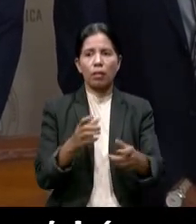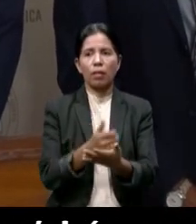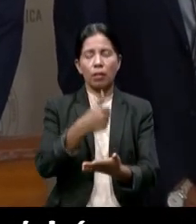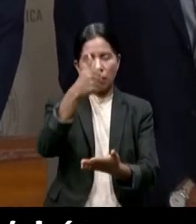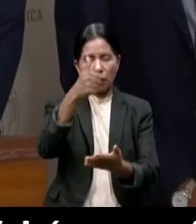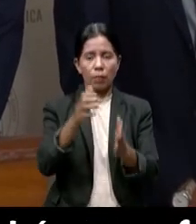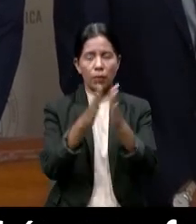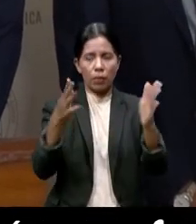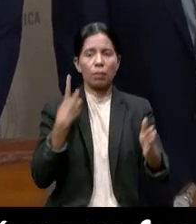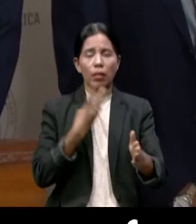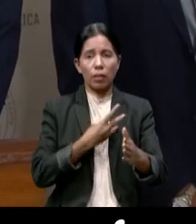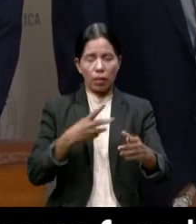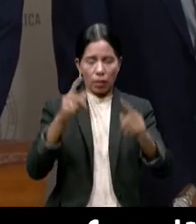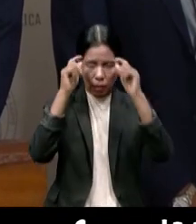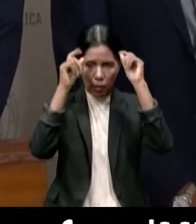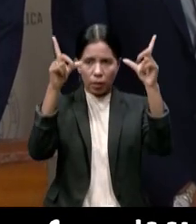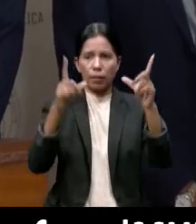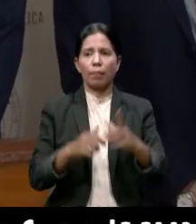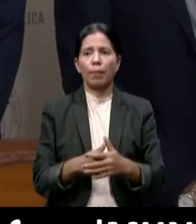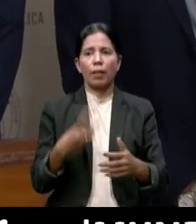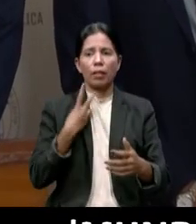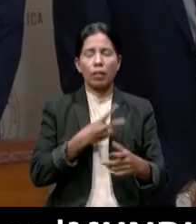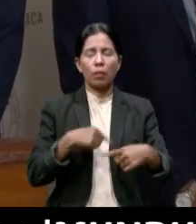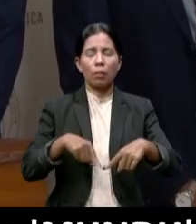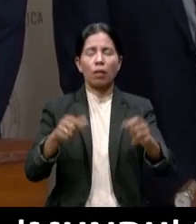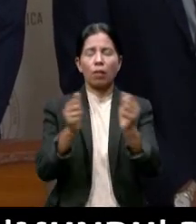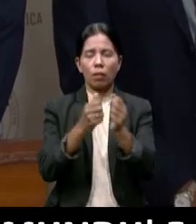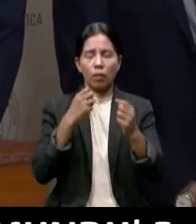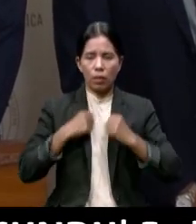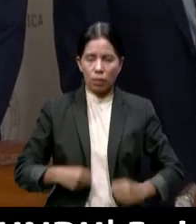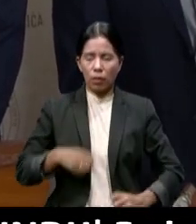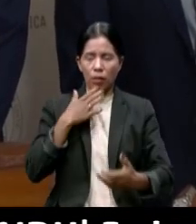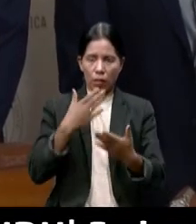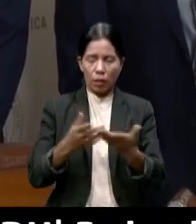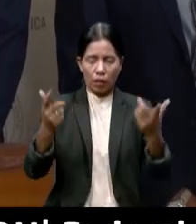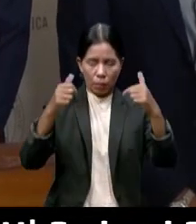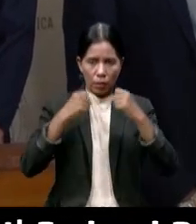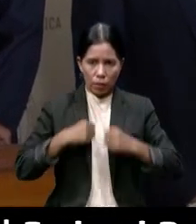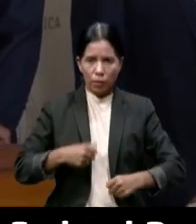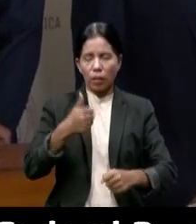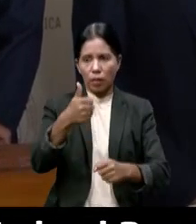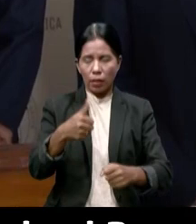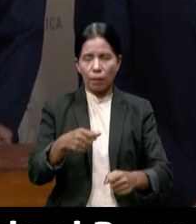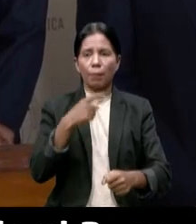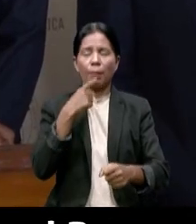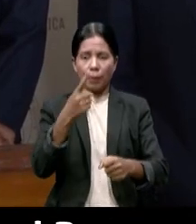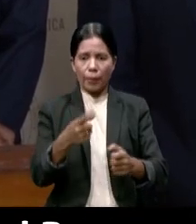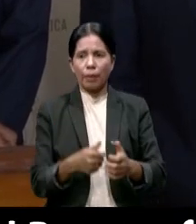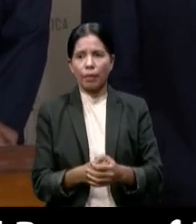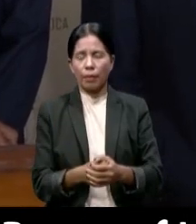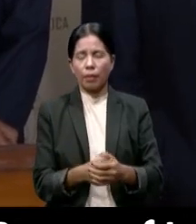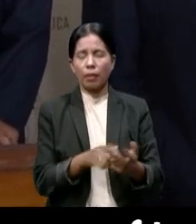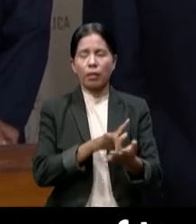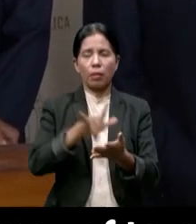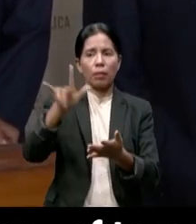de Timor-Leste. E estava com a condição um dia, fiz a condição um dia, e vocês três, temos dia cada delegação é